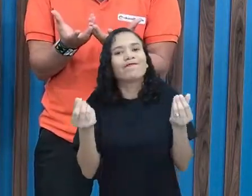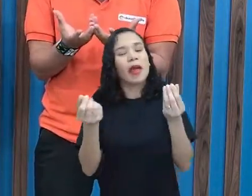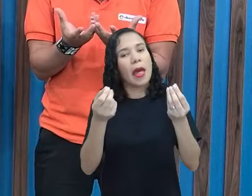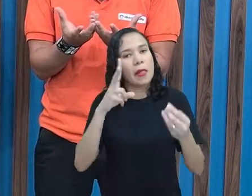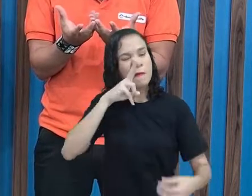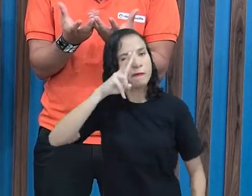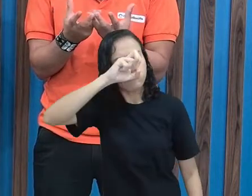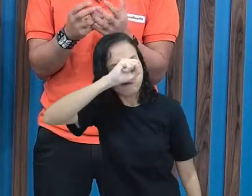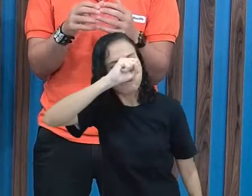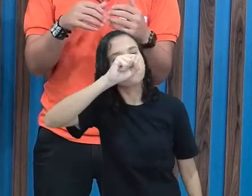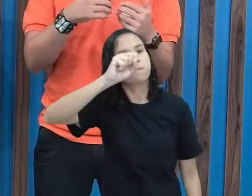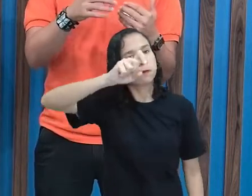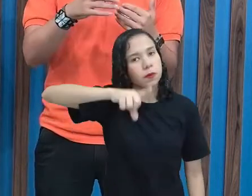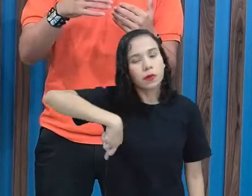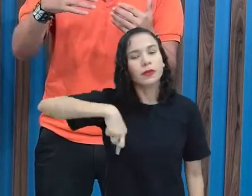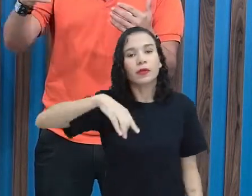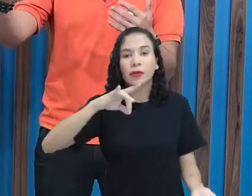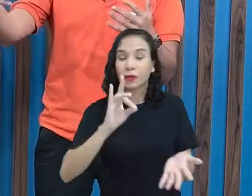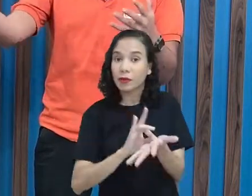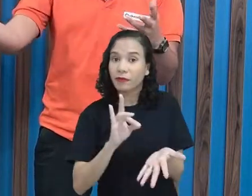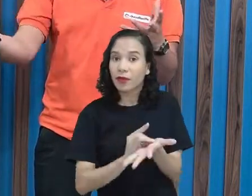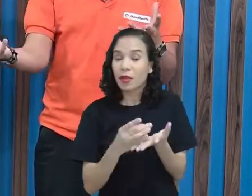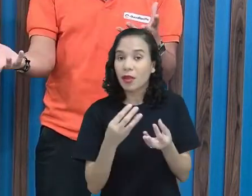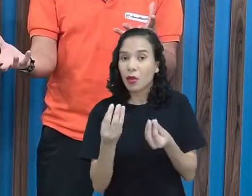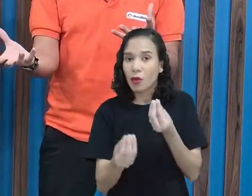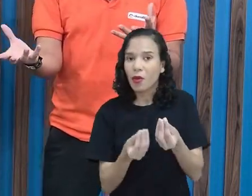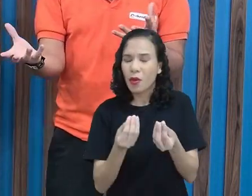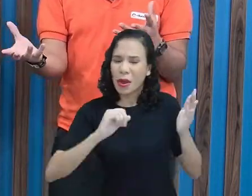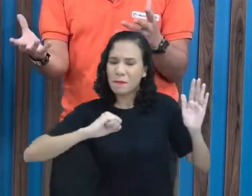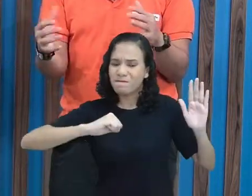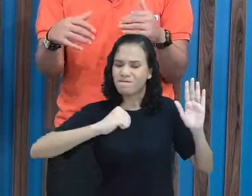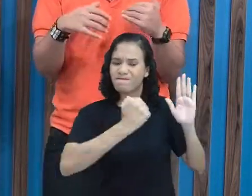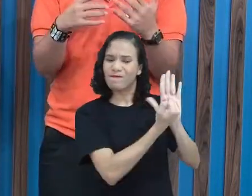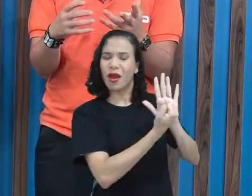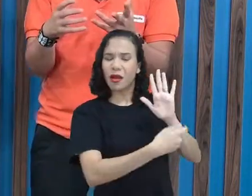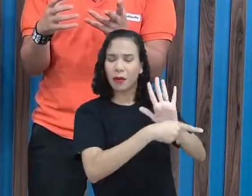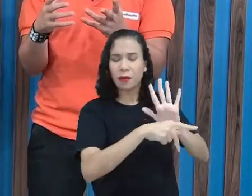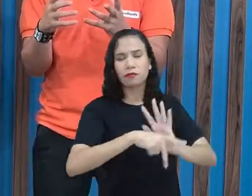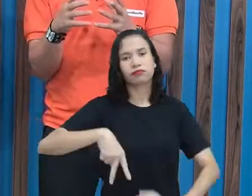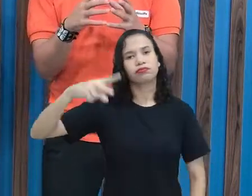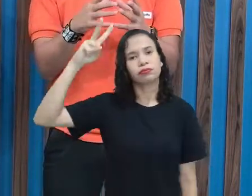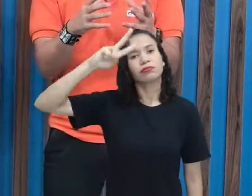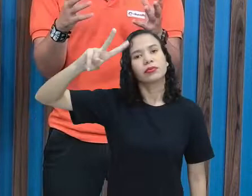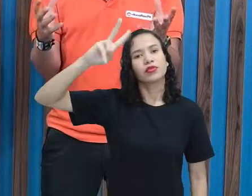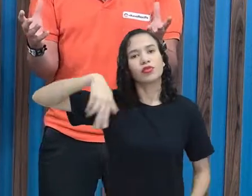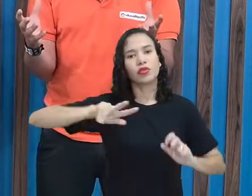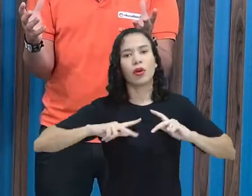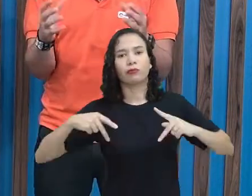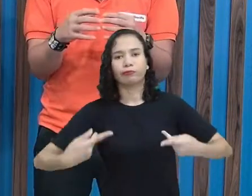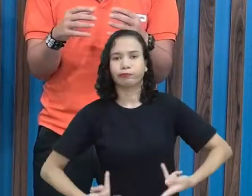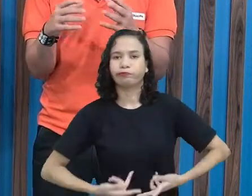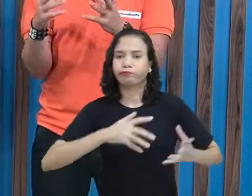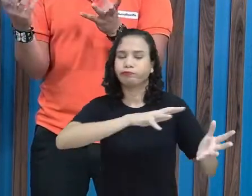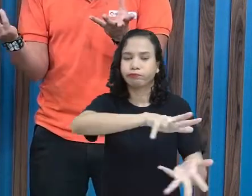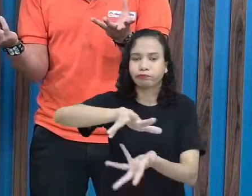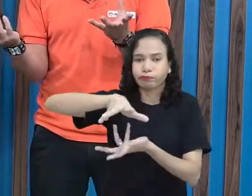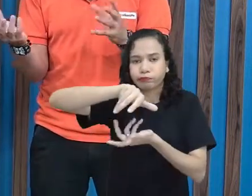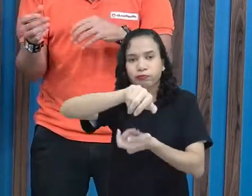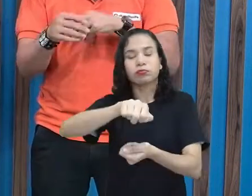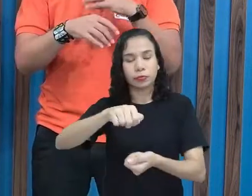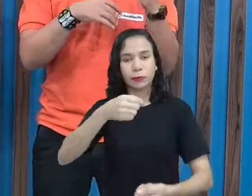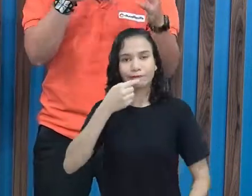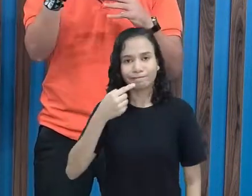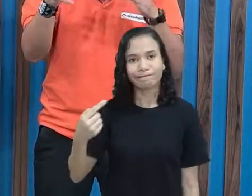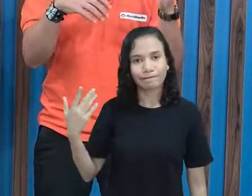pesada, né, digamos assim, trouxe uma mácula bastante pesada na história da humanidade, né, na história recente da